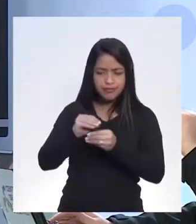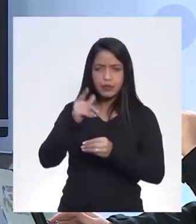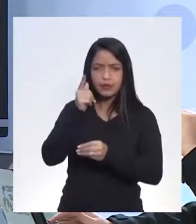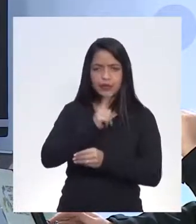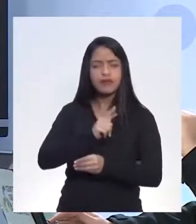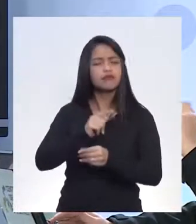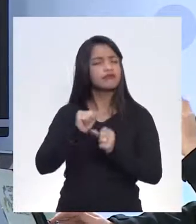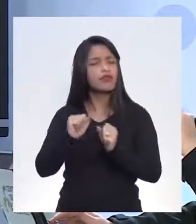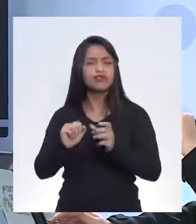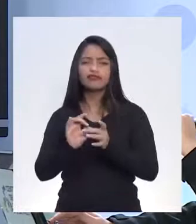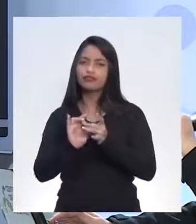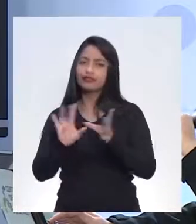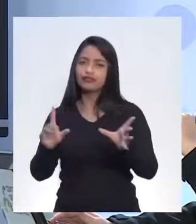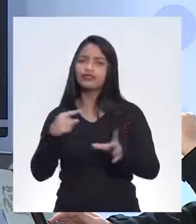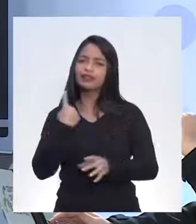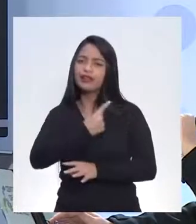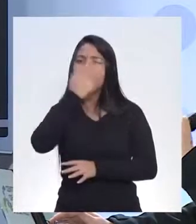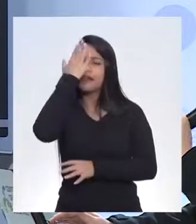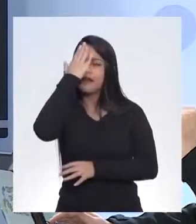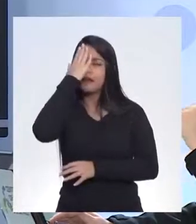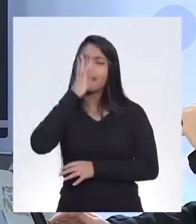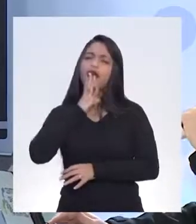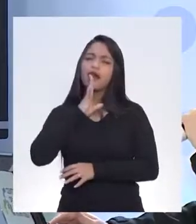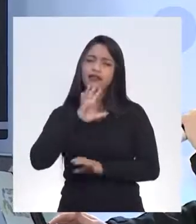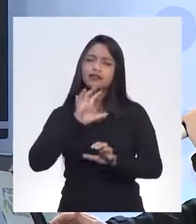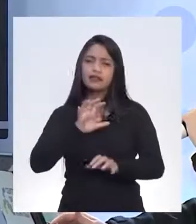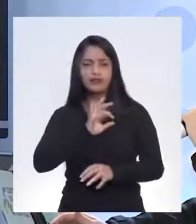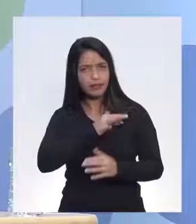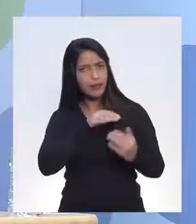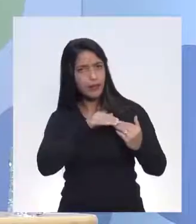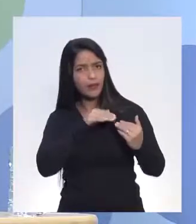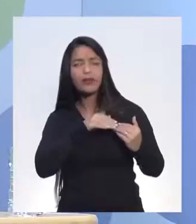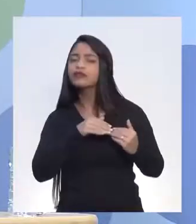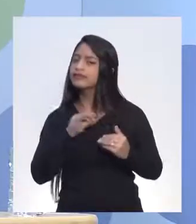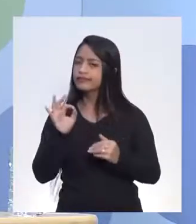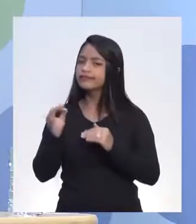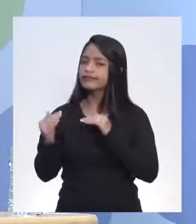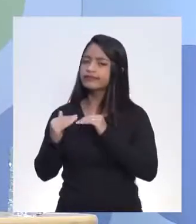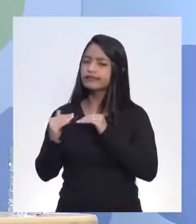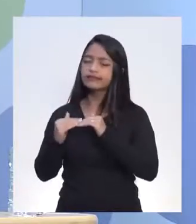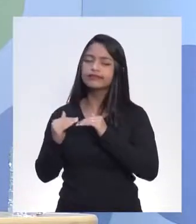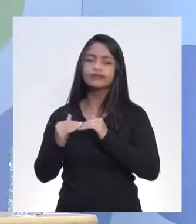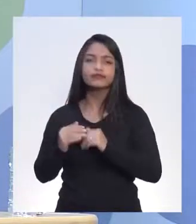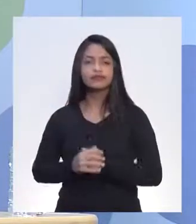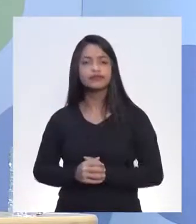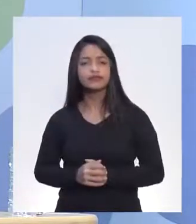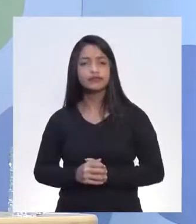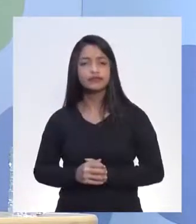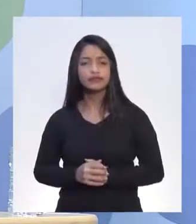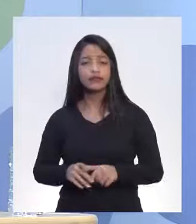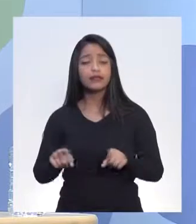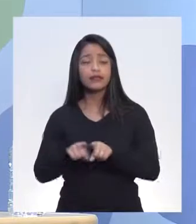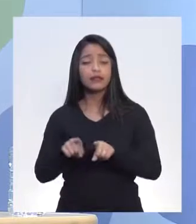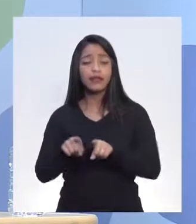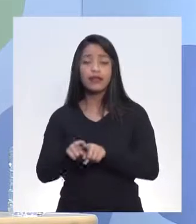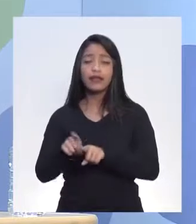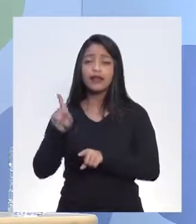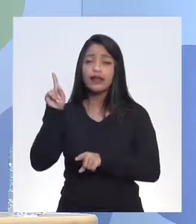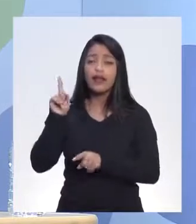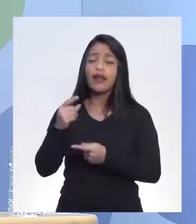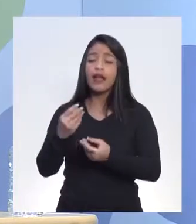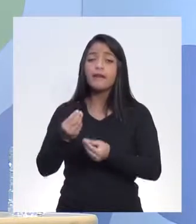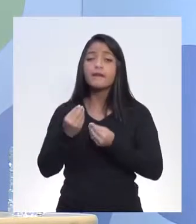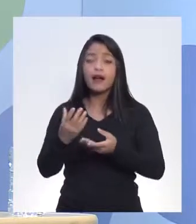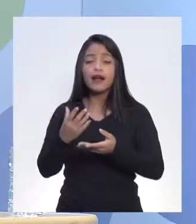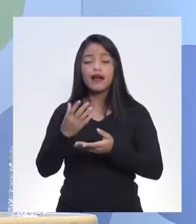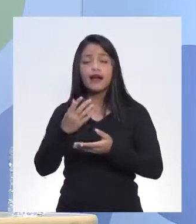gente conhece esses mecanismos, né, Jonas? Sim, e essas frações, né, Osmar, é literalmente para simplificar, para